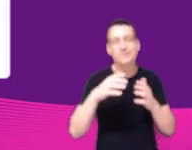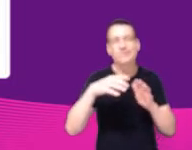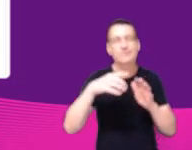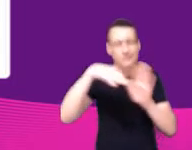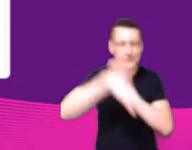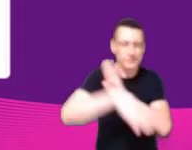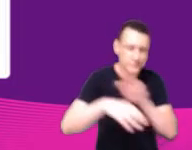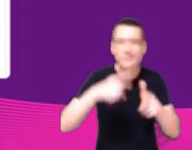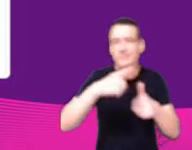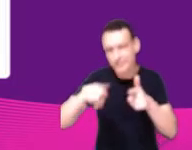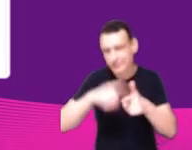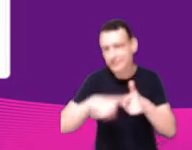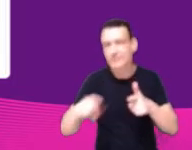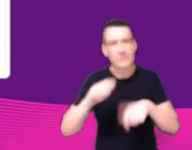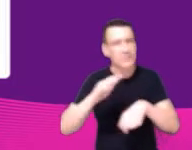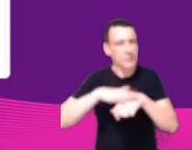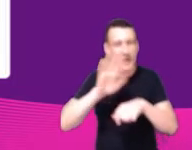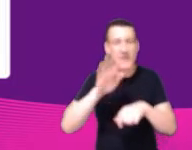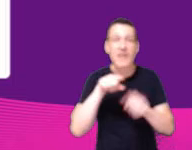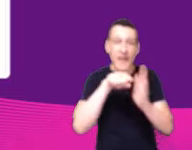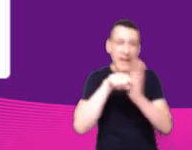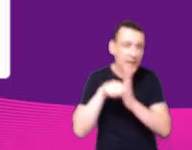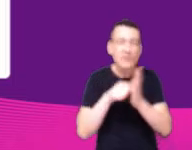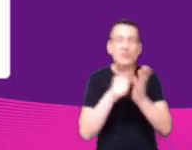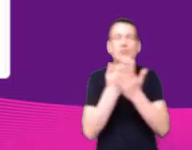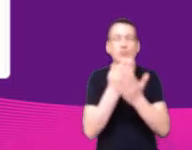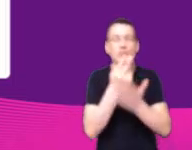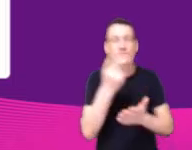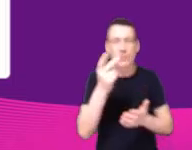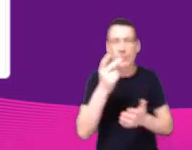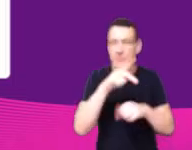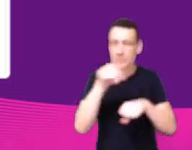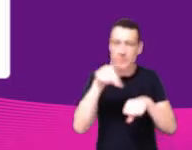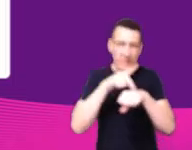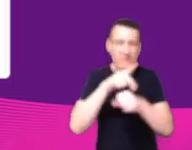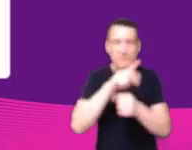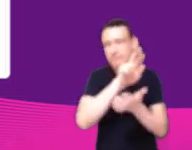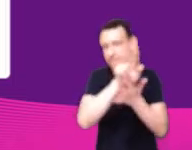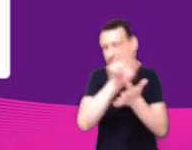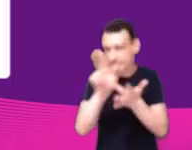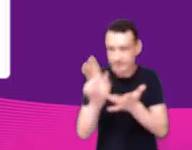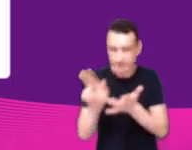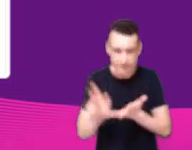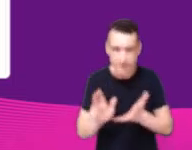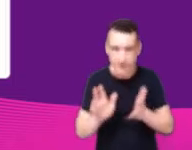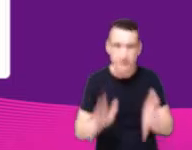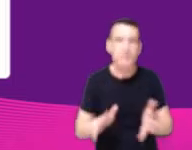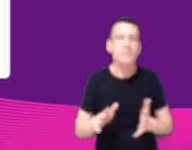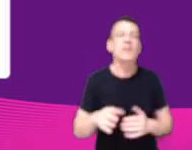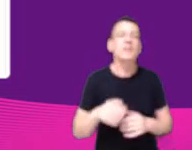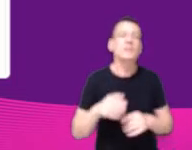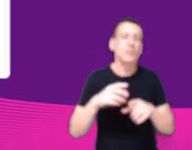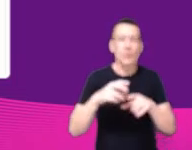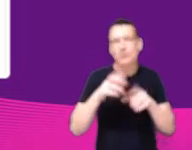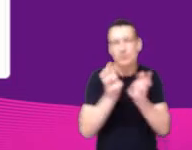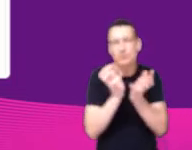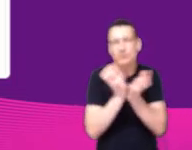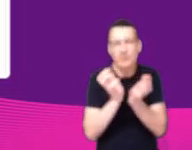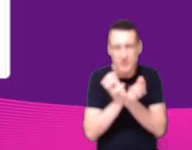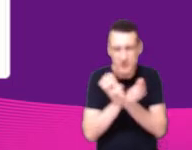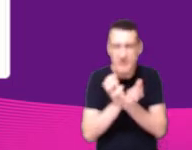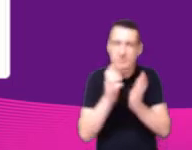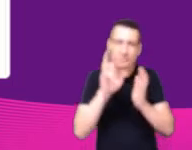populacional feito em 22 países, coordenado pelo pessoal do Paris Transplant Group, né? Eles viram os